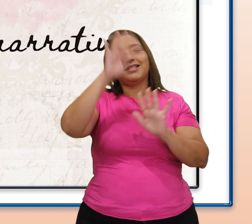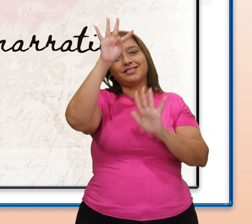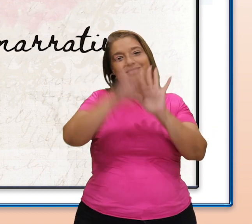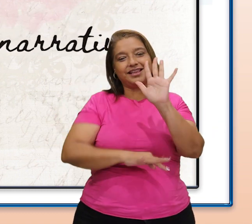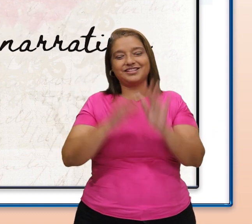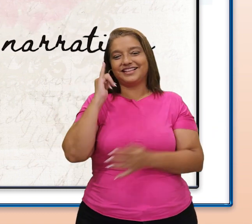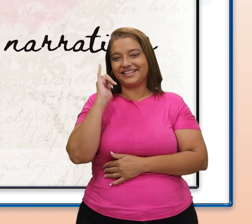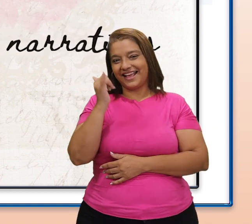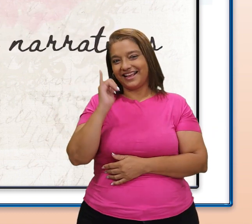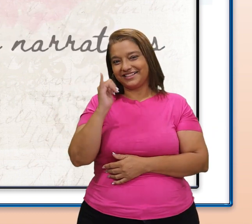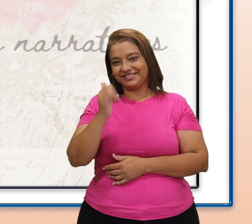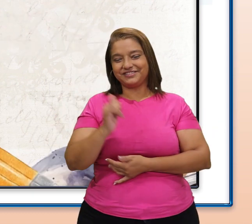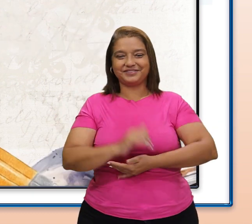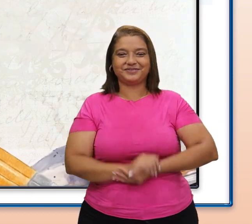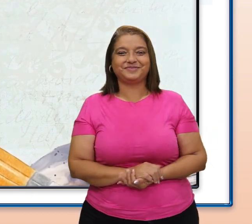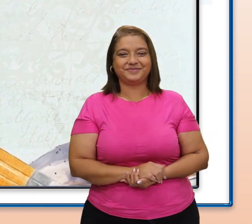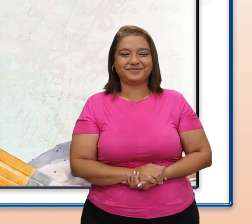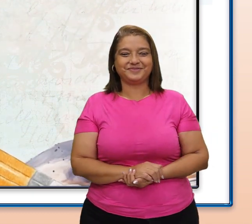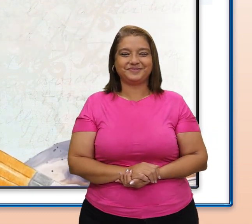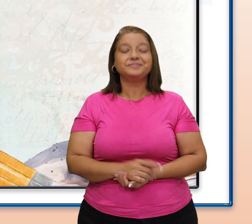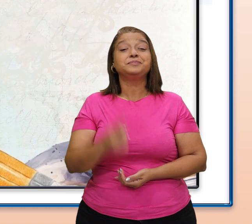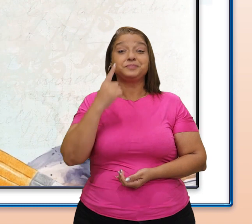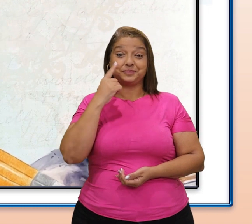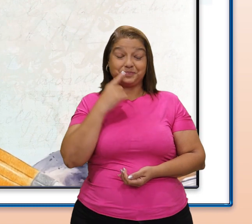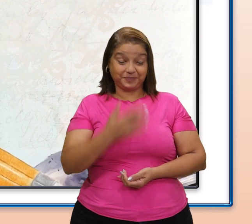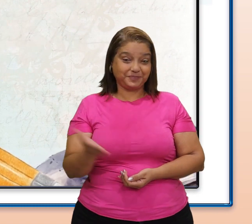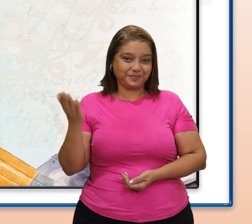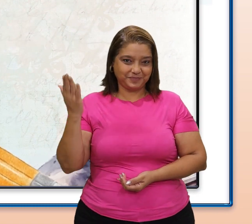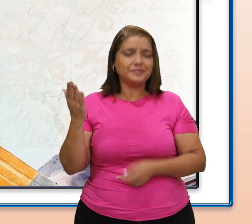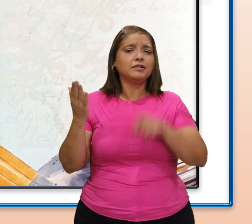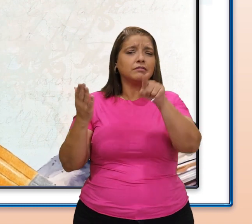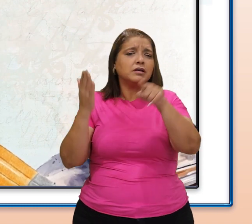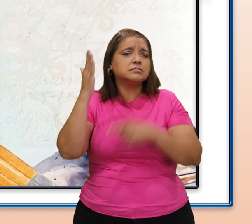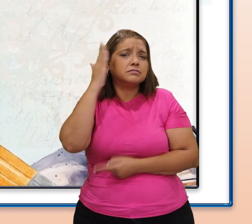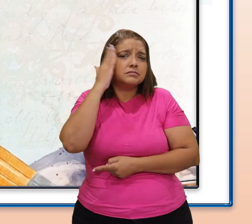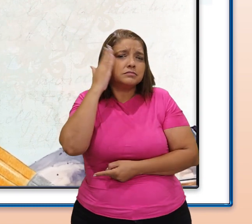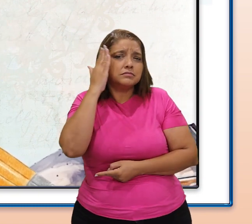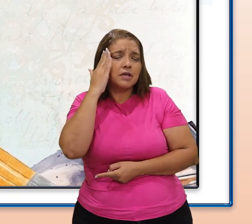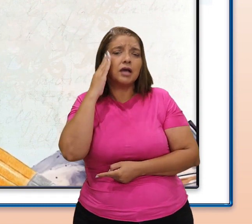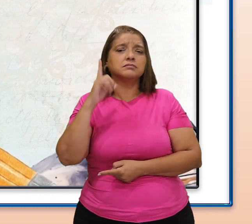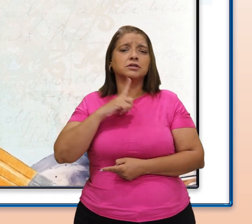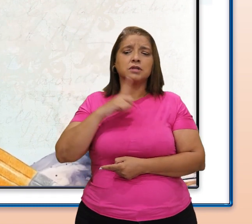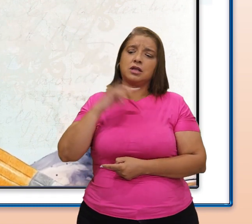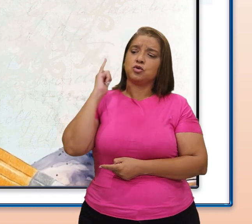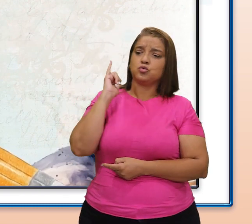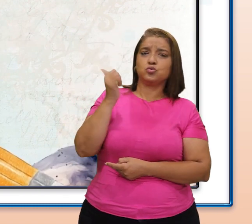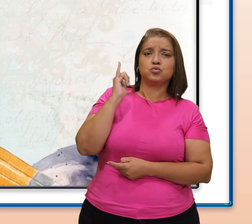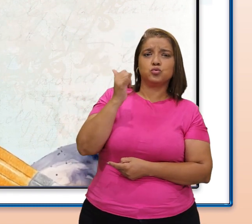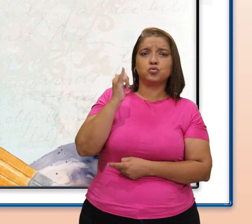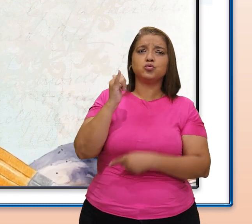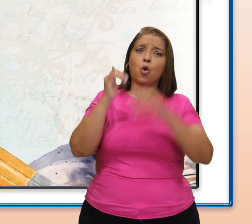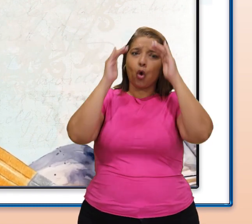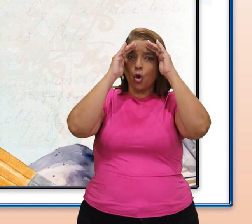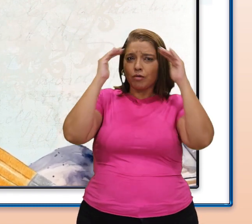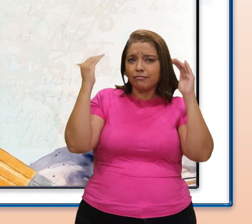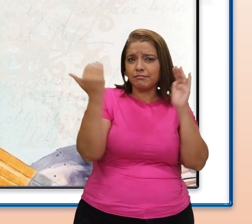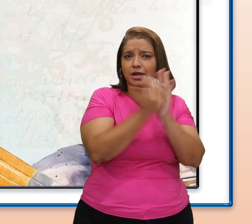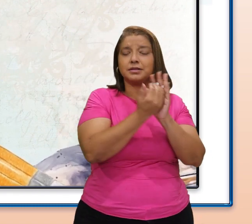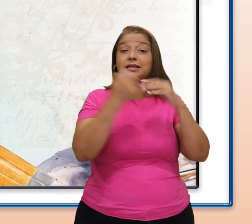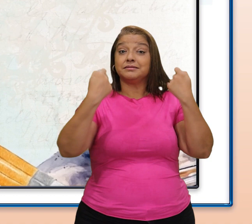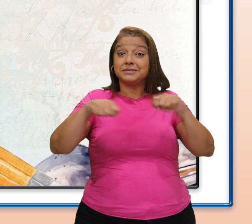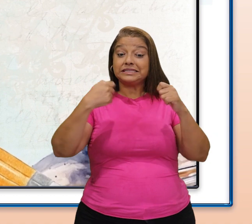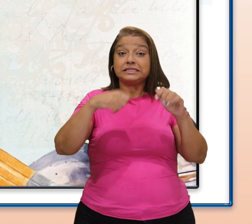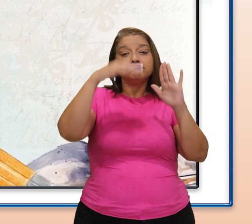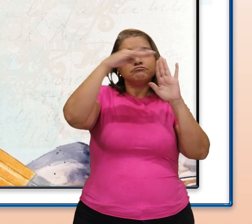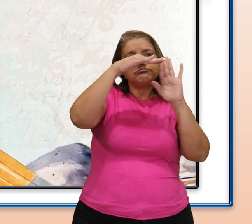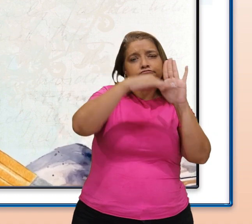textos narrativos. Pois bem, você sabe que toda narrativa obedece a um